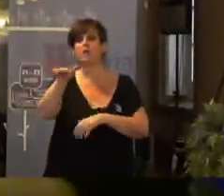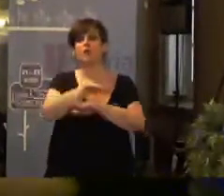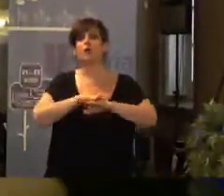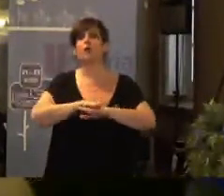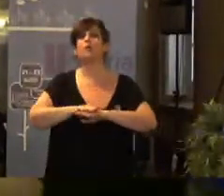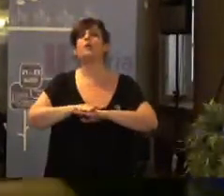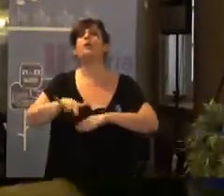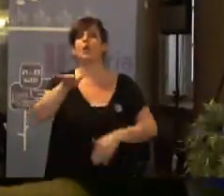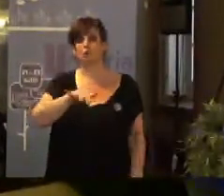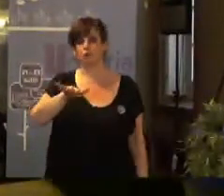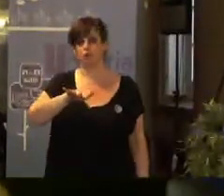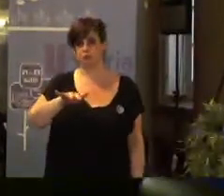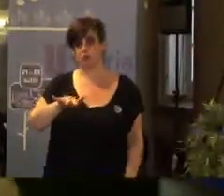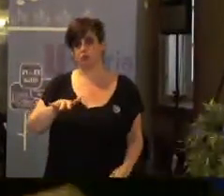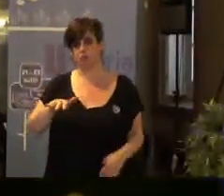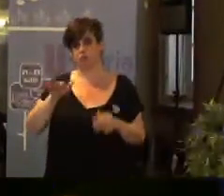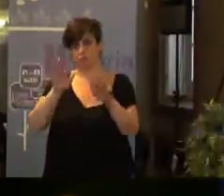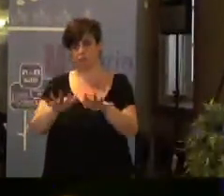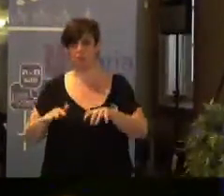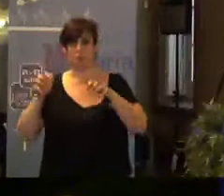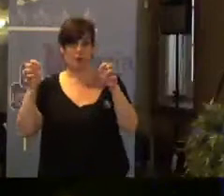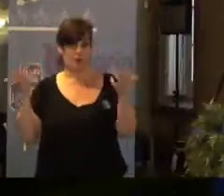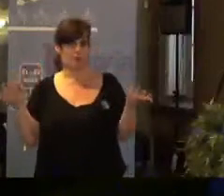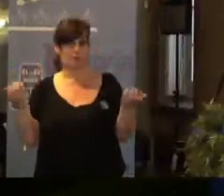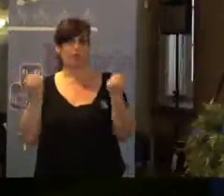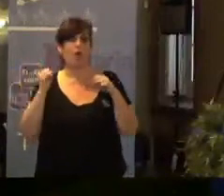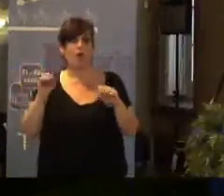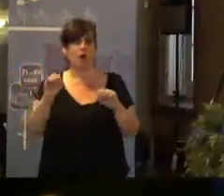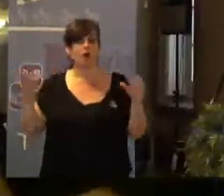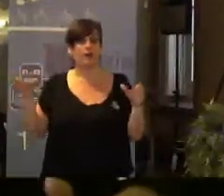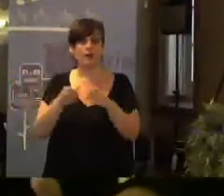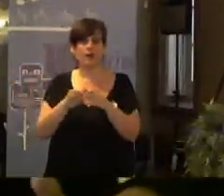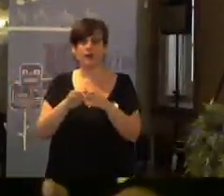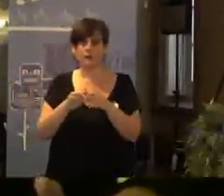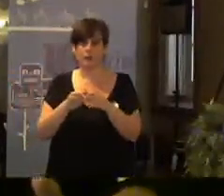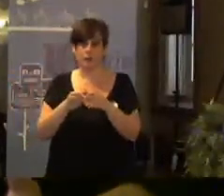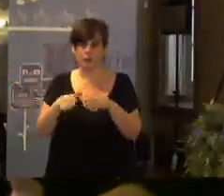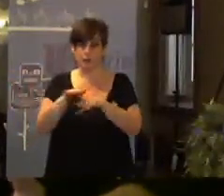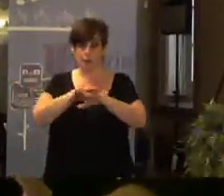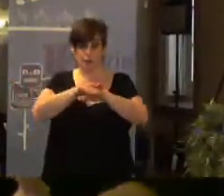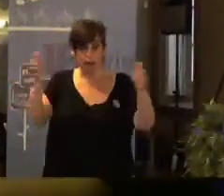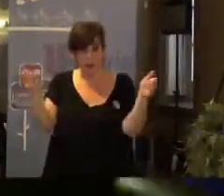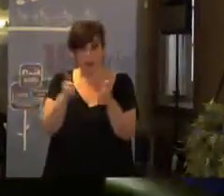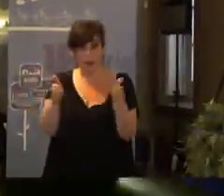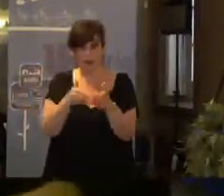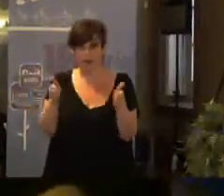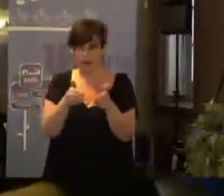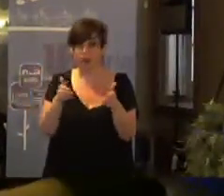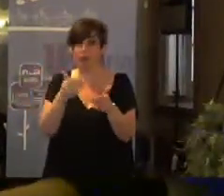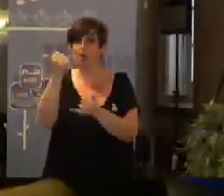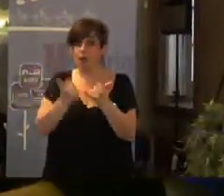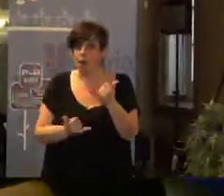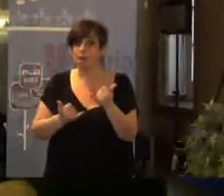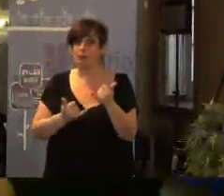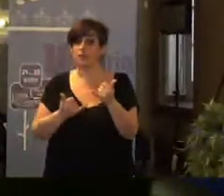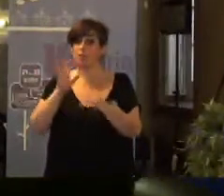haja um governo, é um governo minoritário que é sustentado no Parlamento. E as atenções do país estão voltadas para os deputados